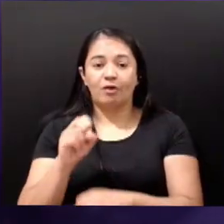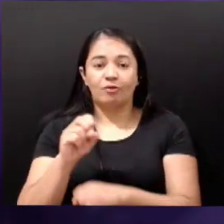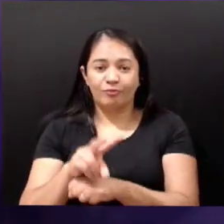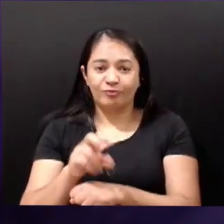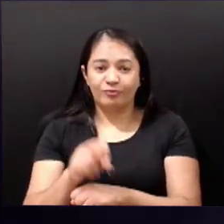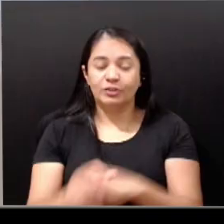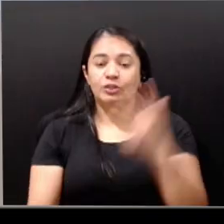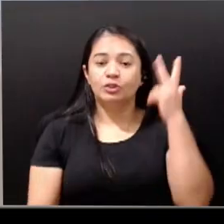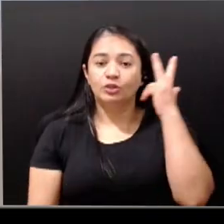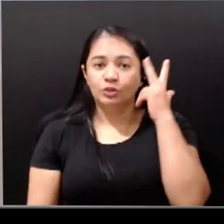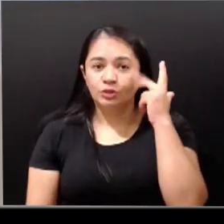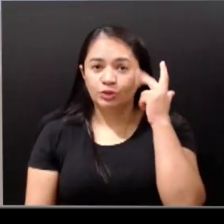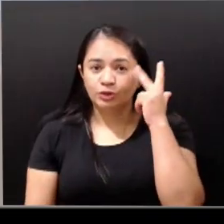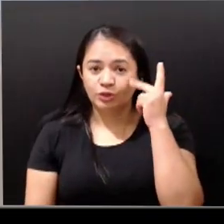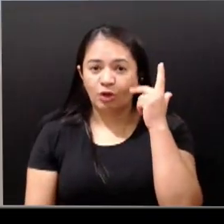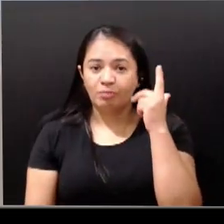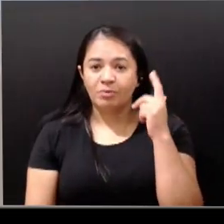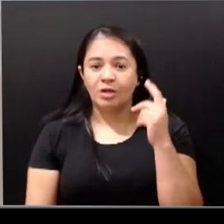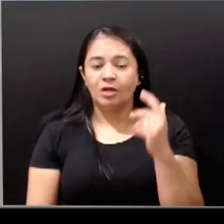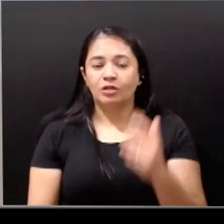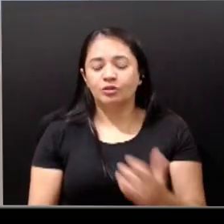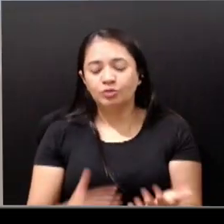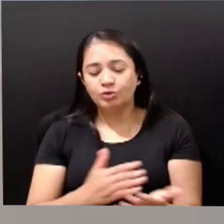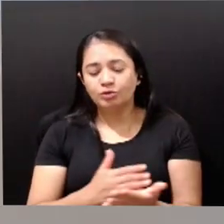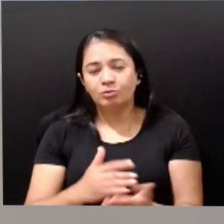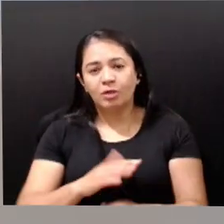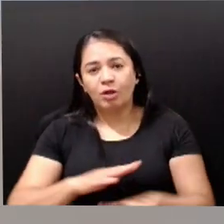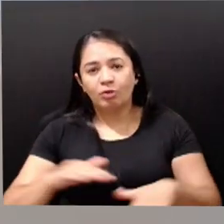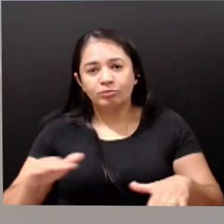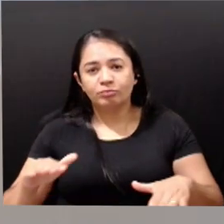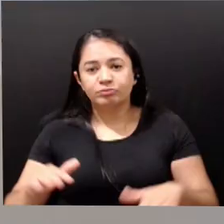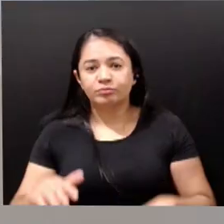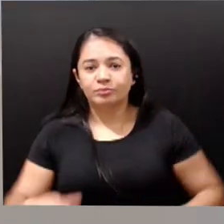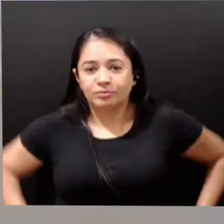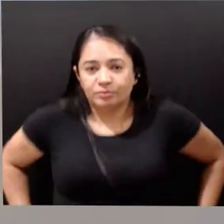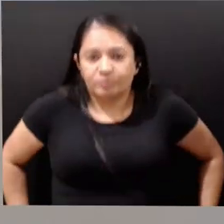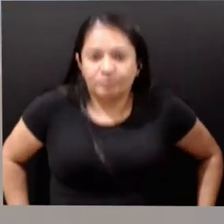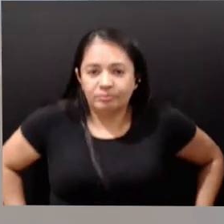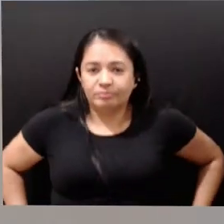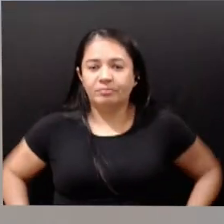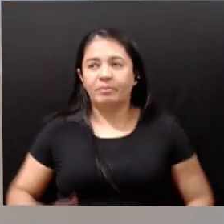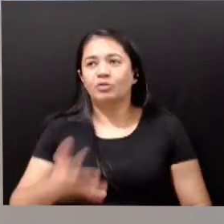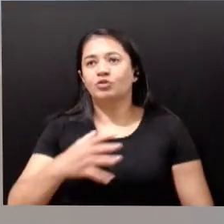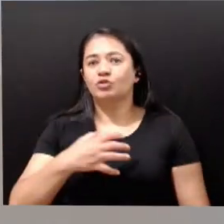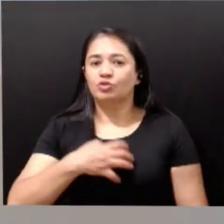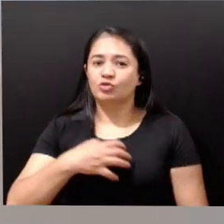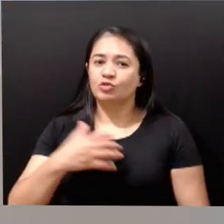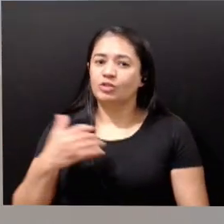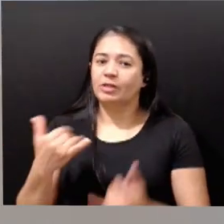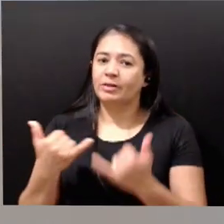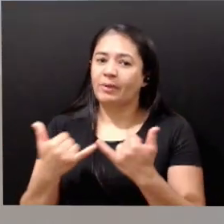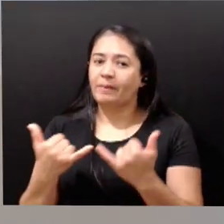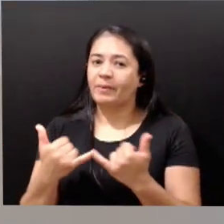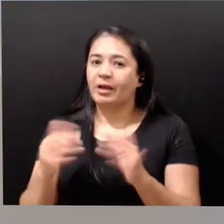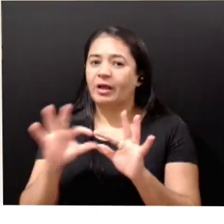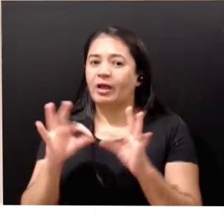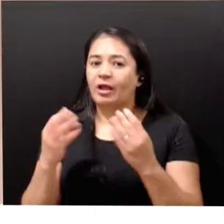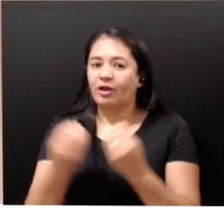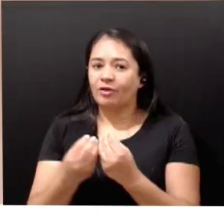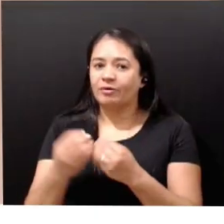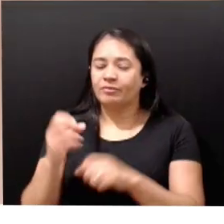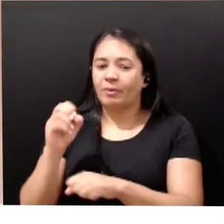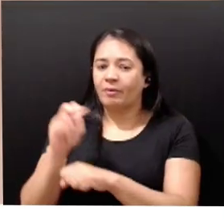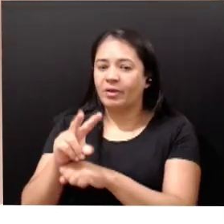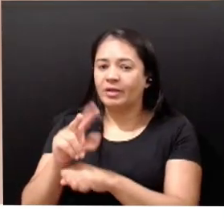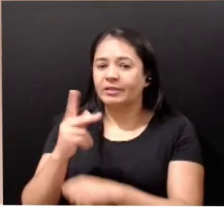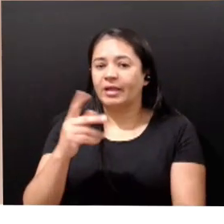um vírus bastante comum de ser adquirido logo na primeira infância. Ele é um vírus que tem, de certa forma, um parentesco com a família dos